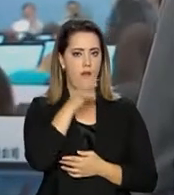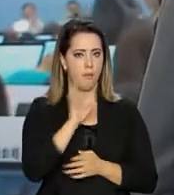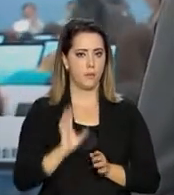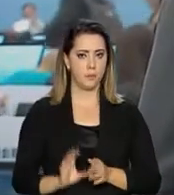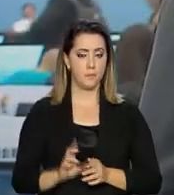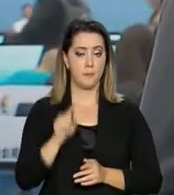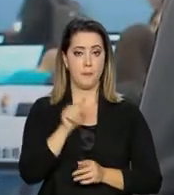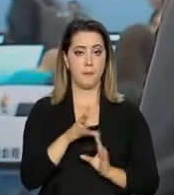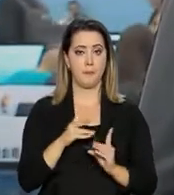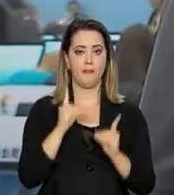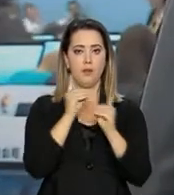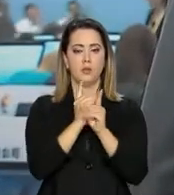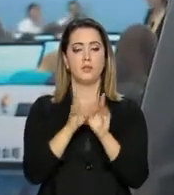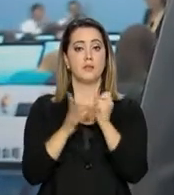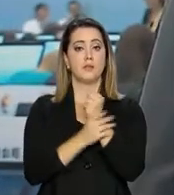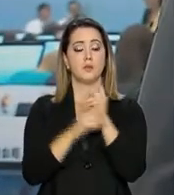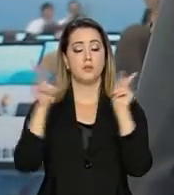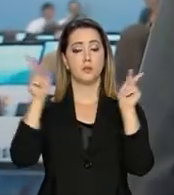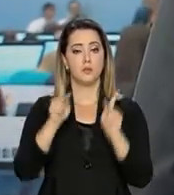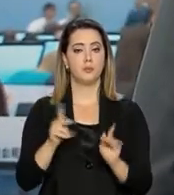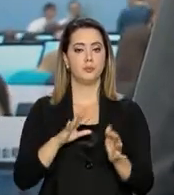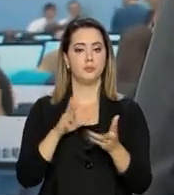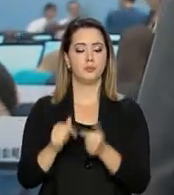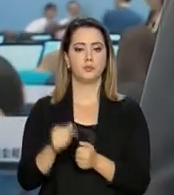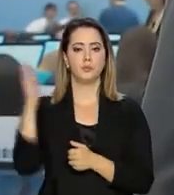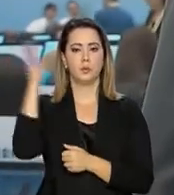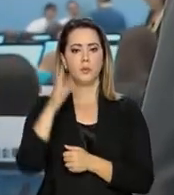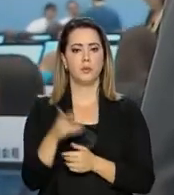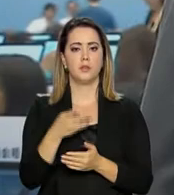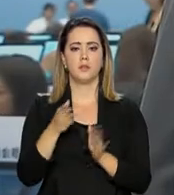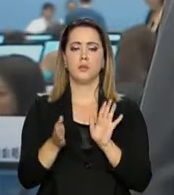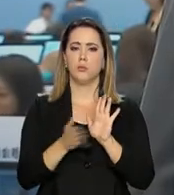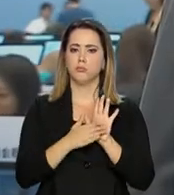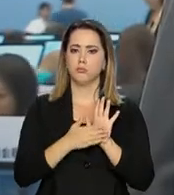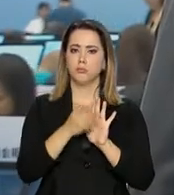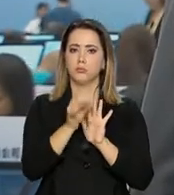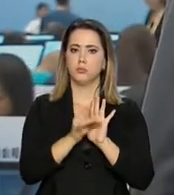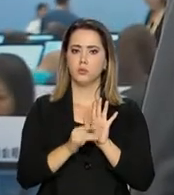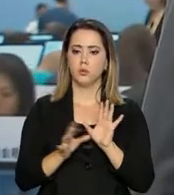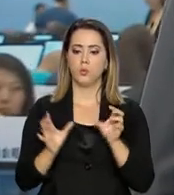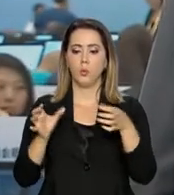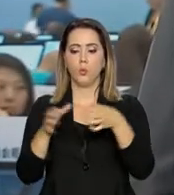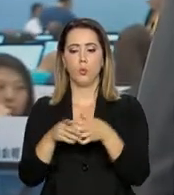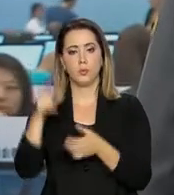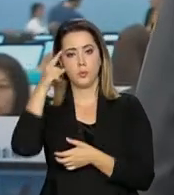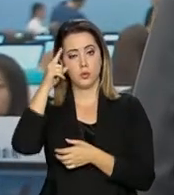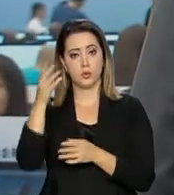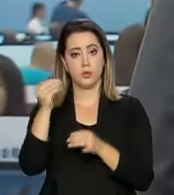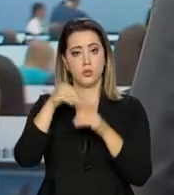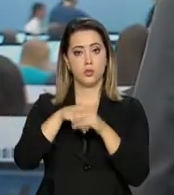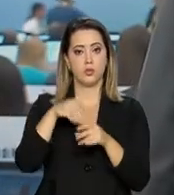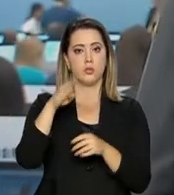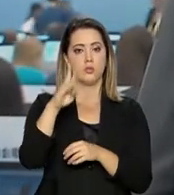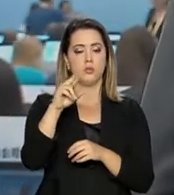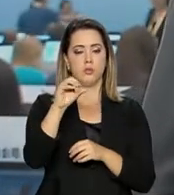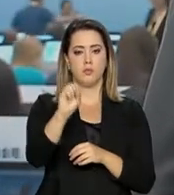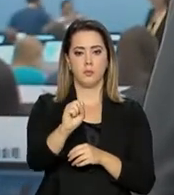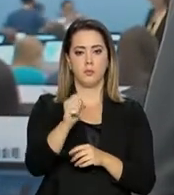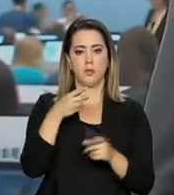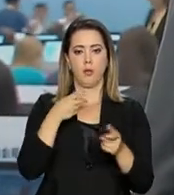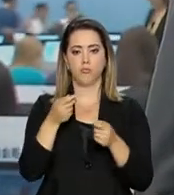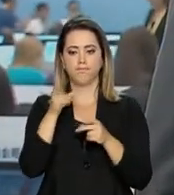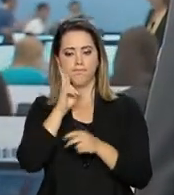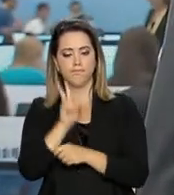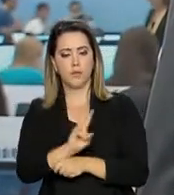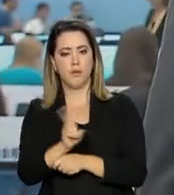segurança ea paz mundial foram citadas o brasil propôs a criação de um fórum de inteligência dentro do brics para monitorar e